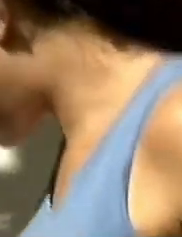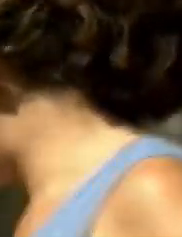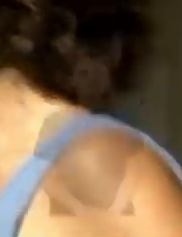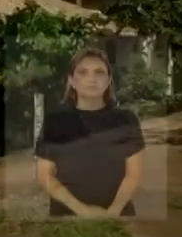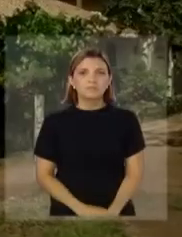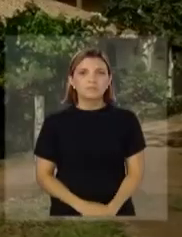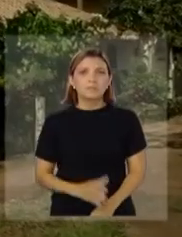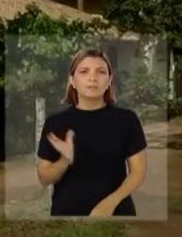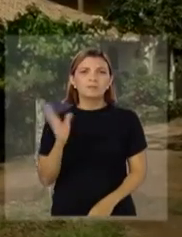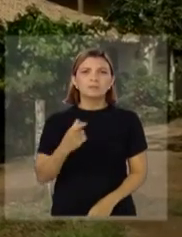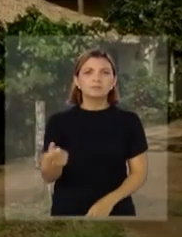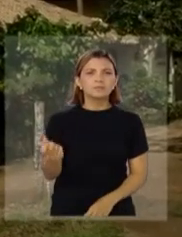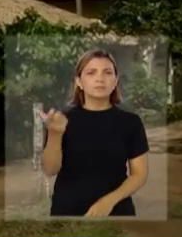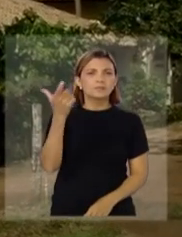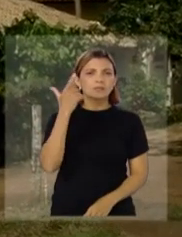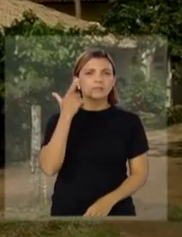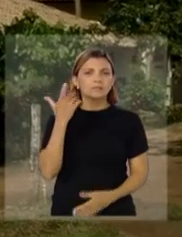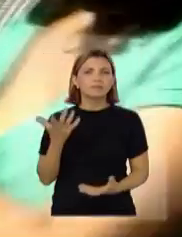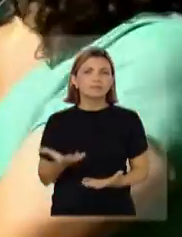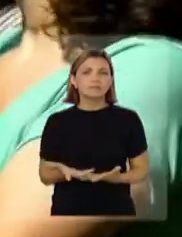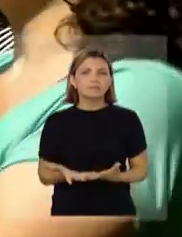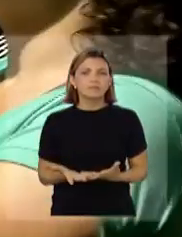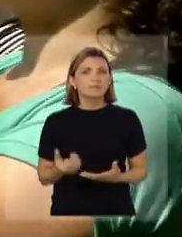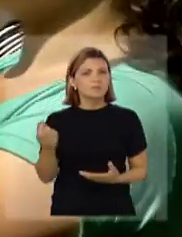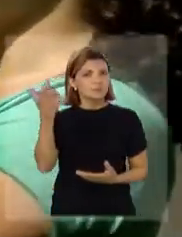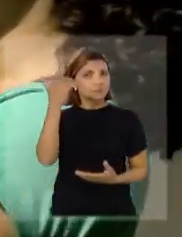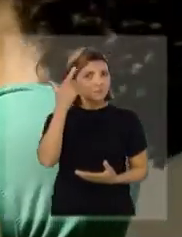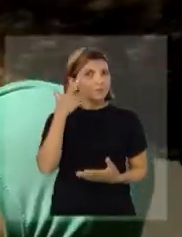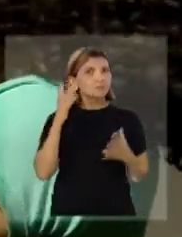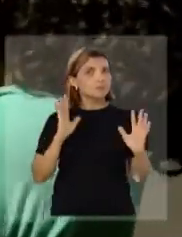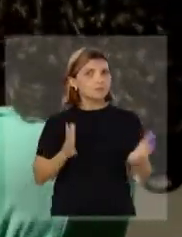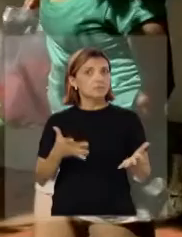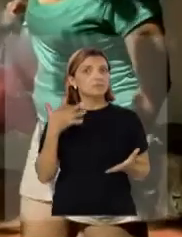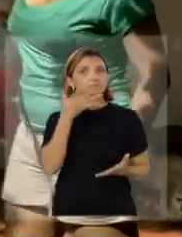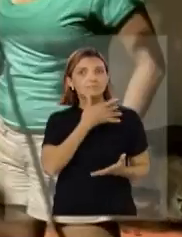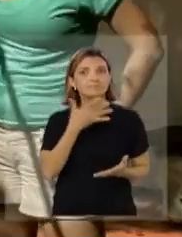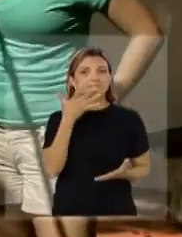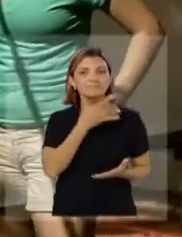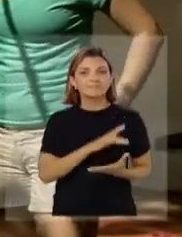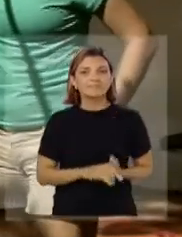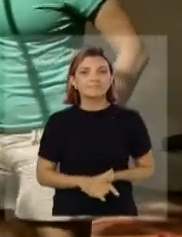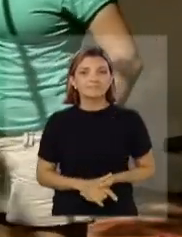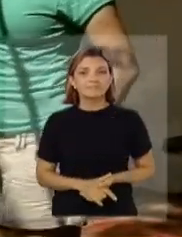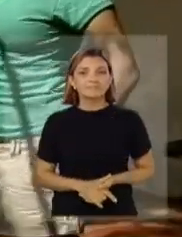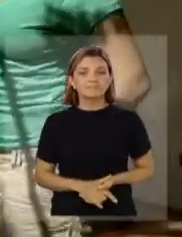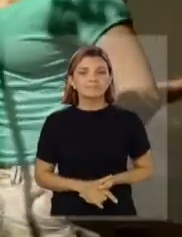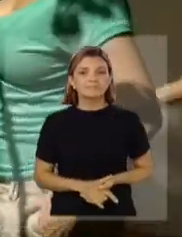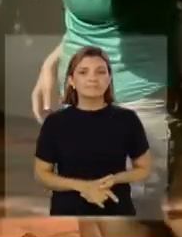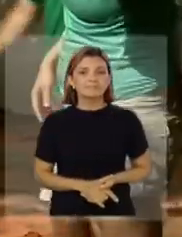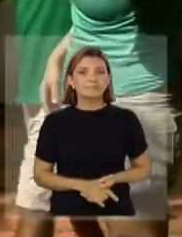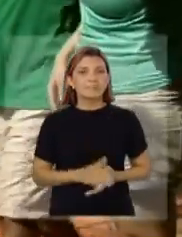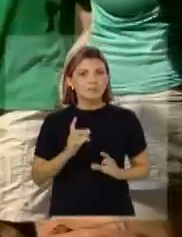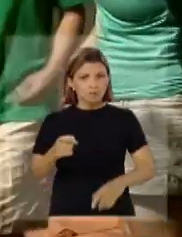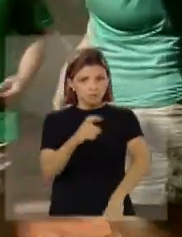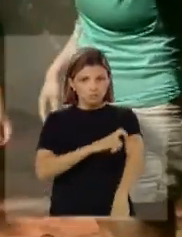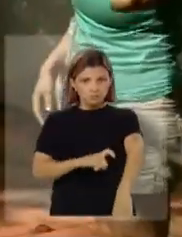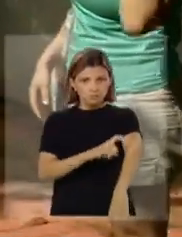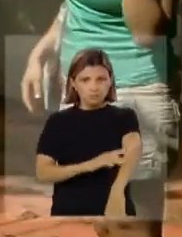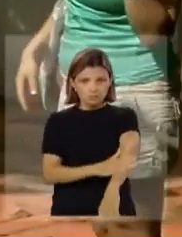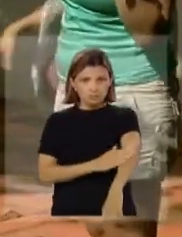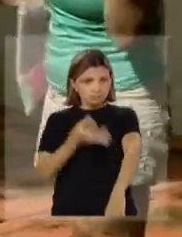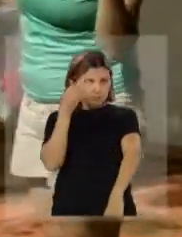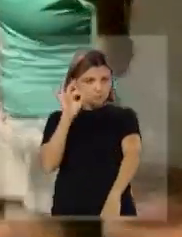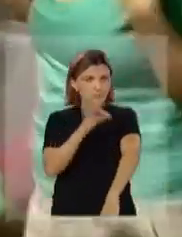Bora, gente! Vamos, que esse sol já tá... É, o sol já tá alto, hein? A pino. Uau. Ah, eu ainda não tá a pino. Vocês passaram